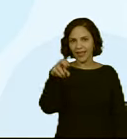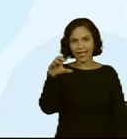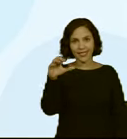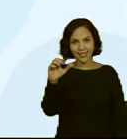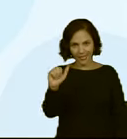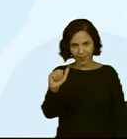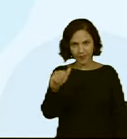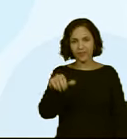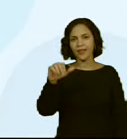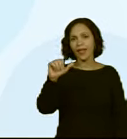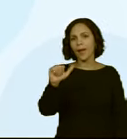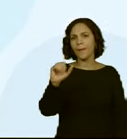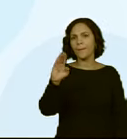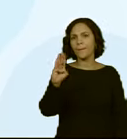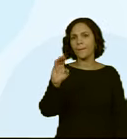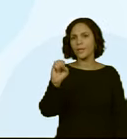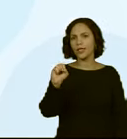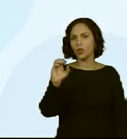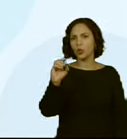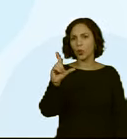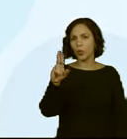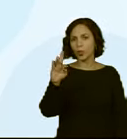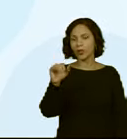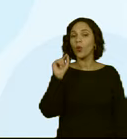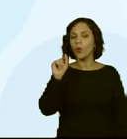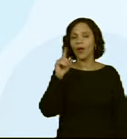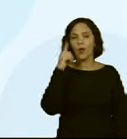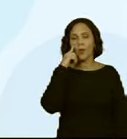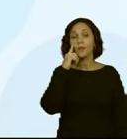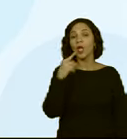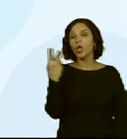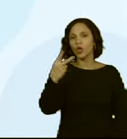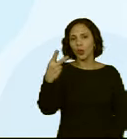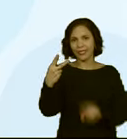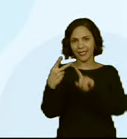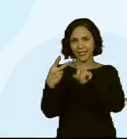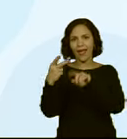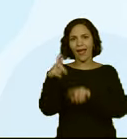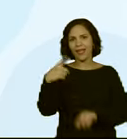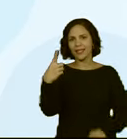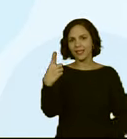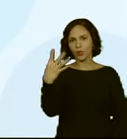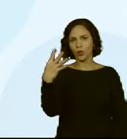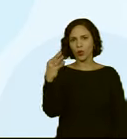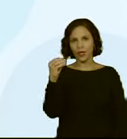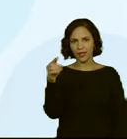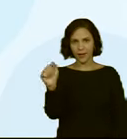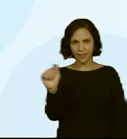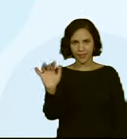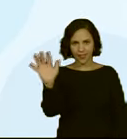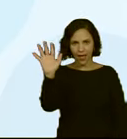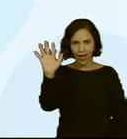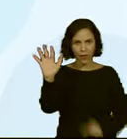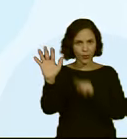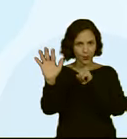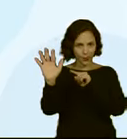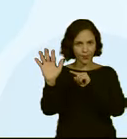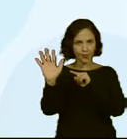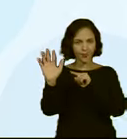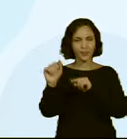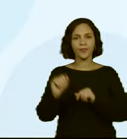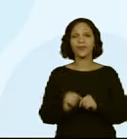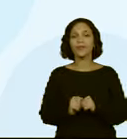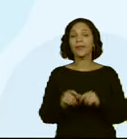dois que na verdade é o 140 que é o valor mais caro tá Oi